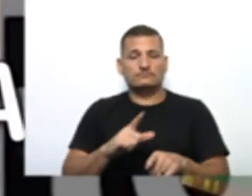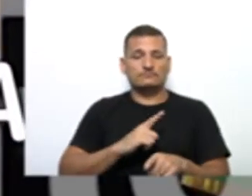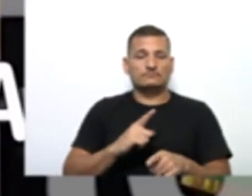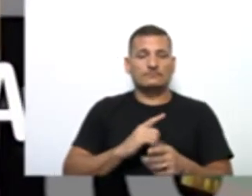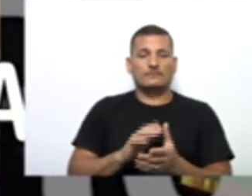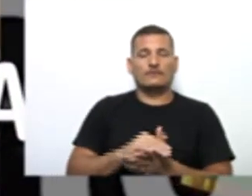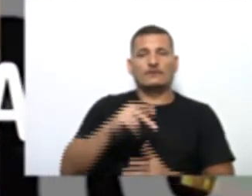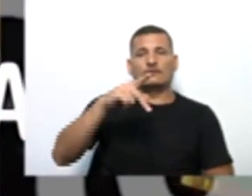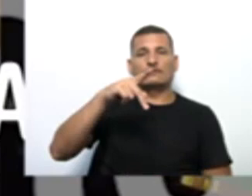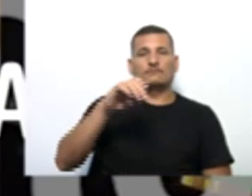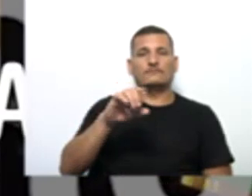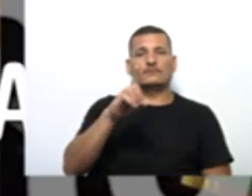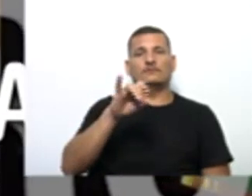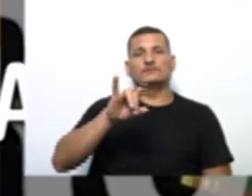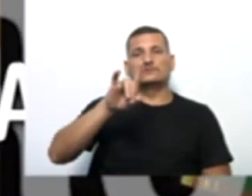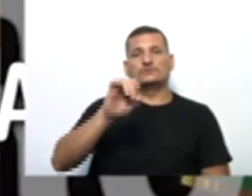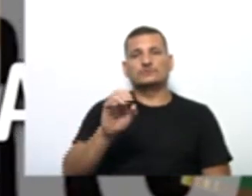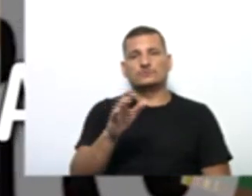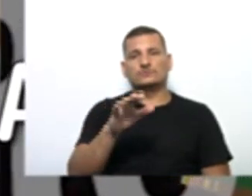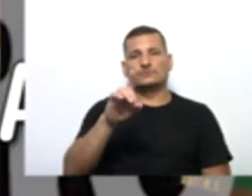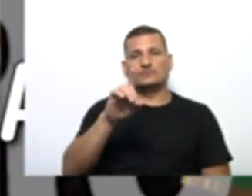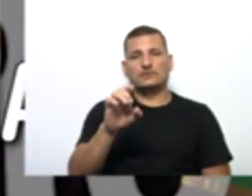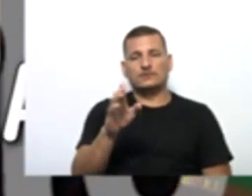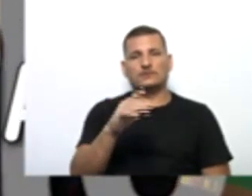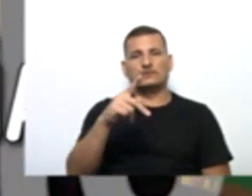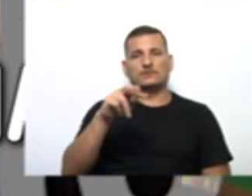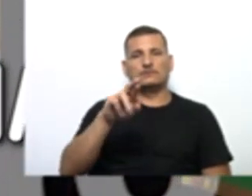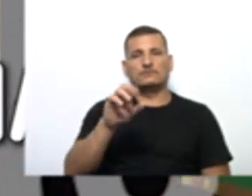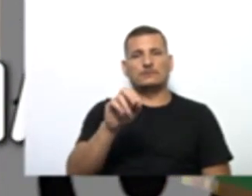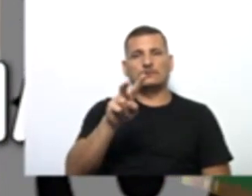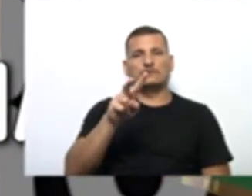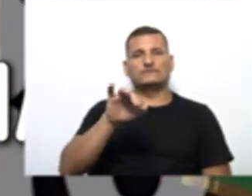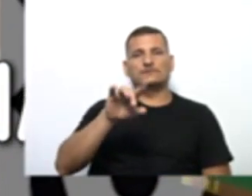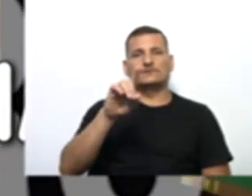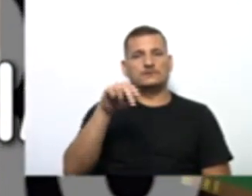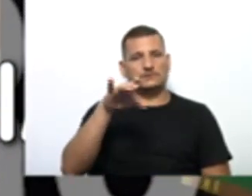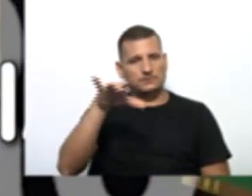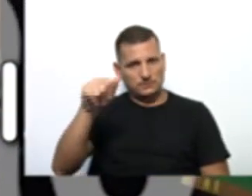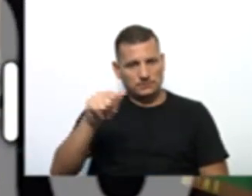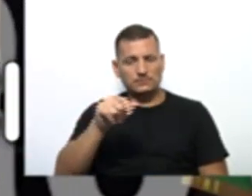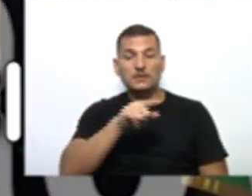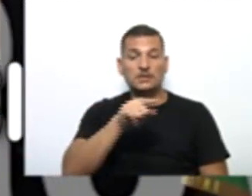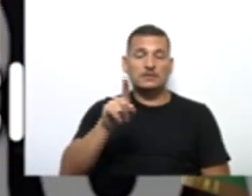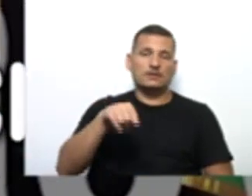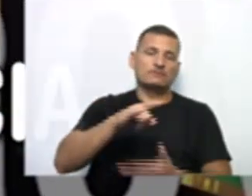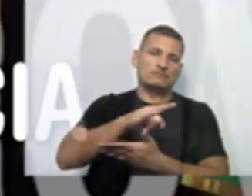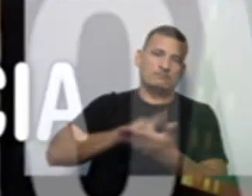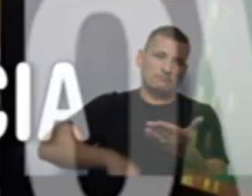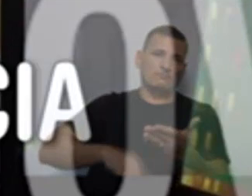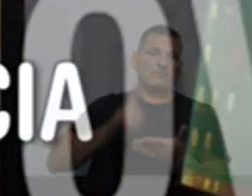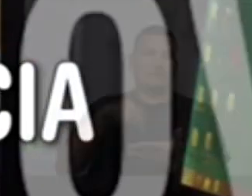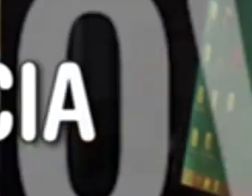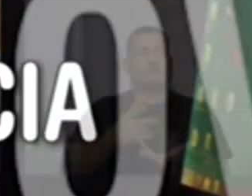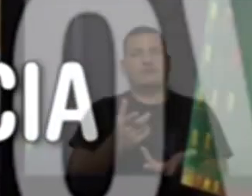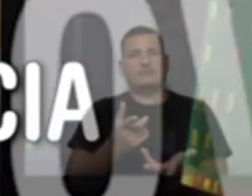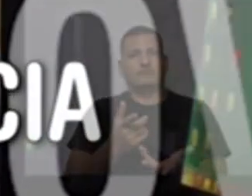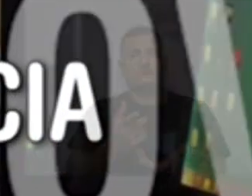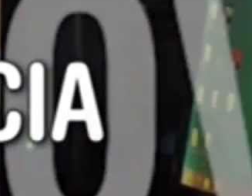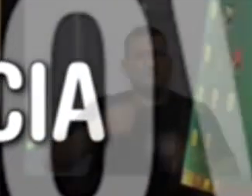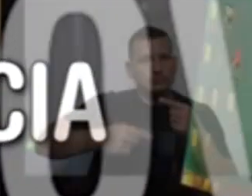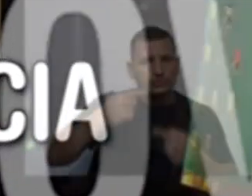de providência. Esse pedido de providência é um documento que é feito, geralmente são os parlamentares que fazem, só eles